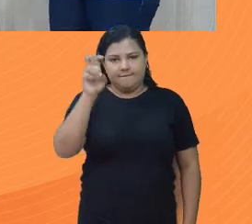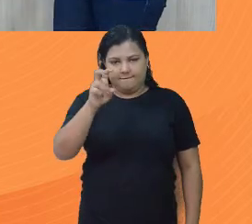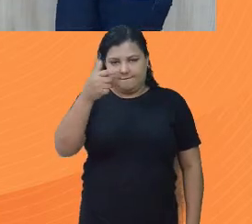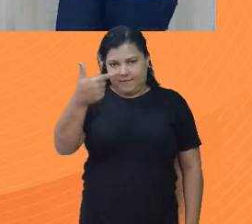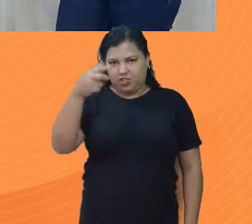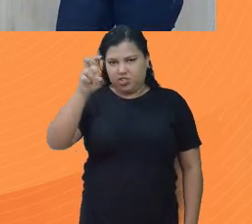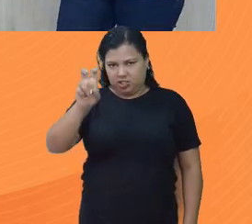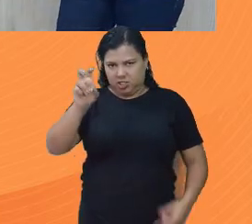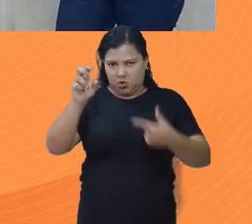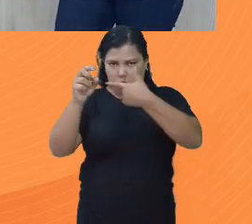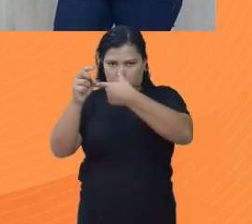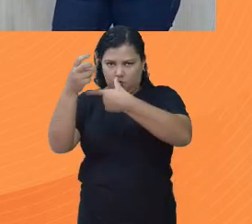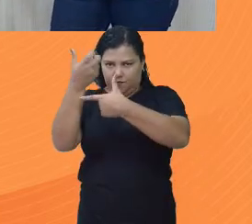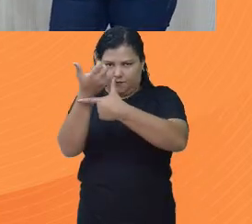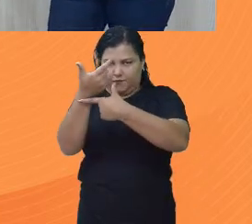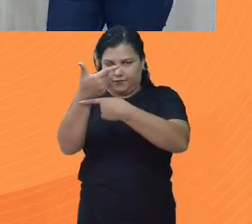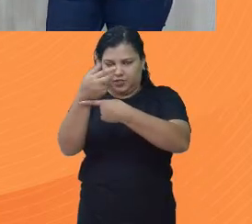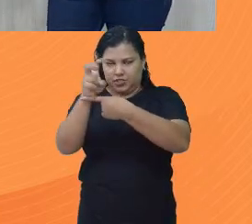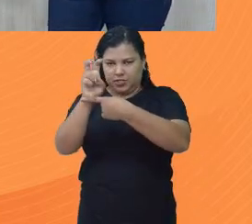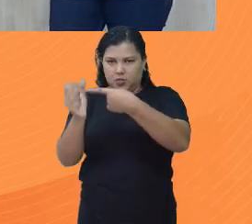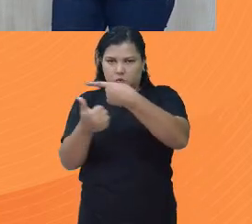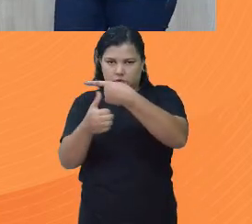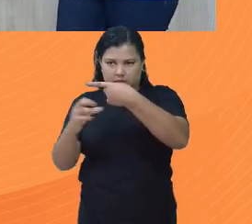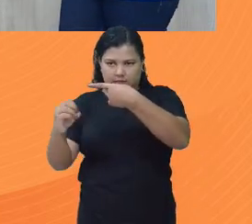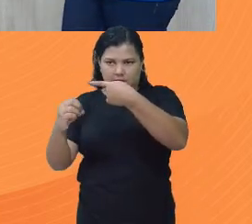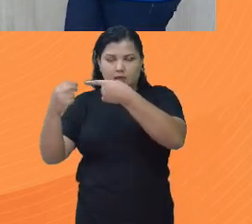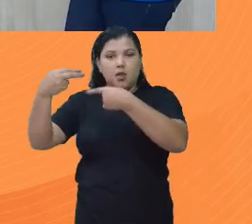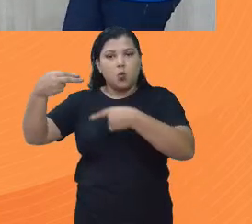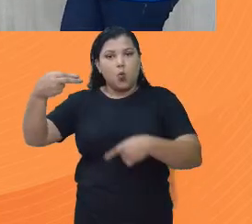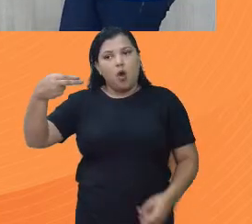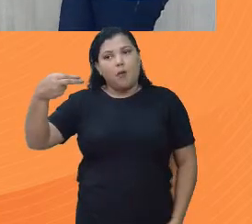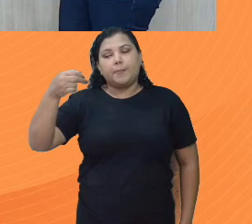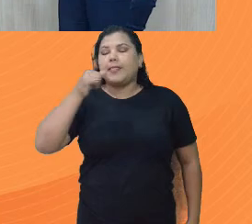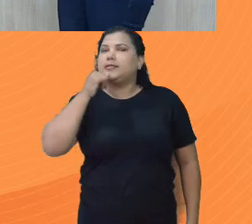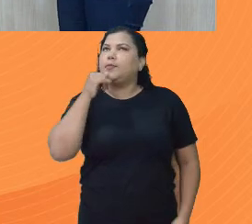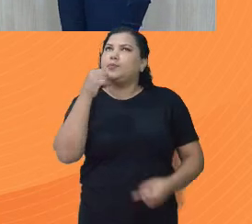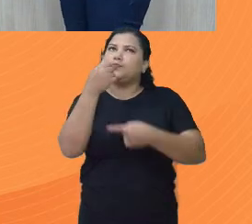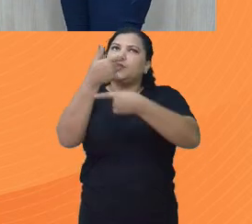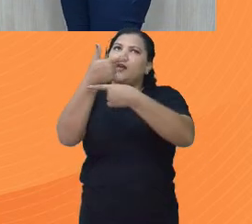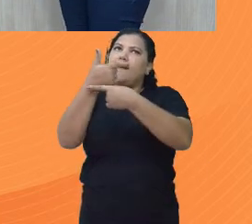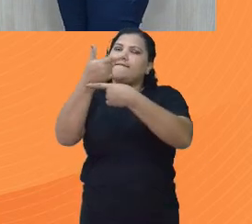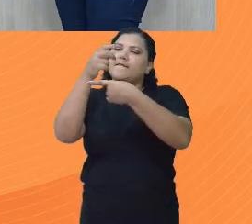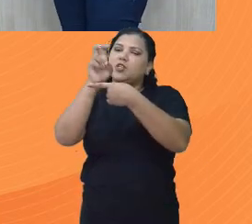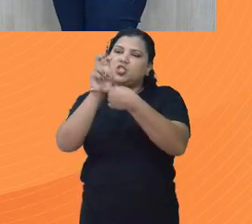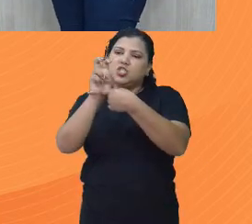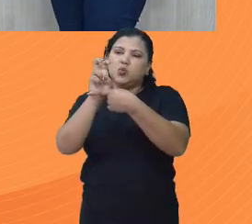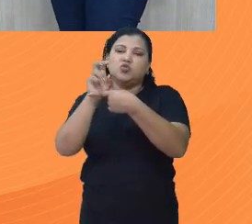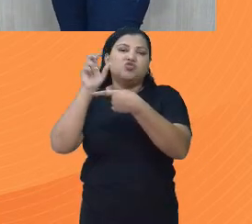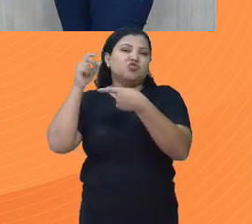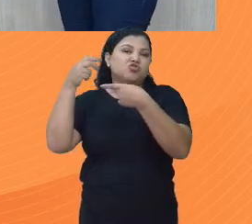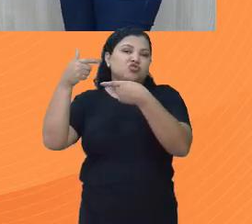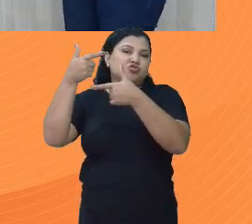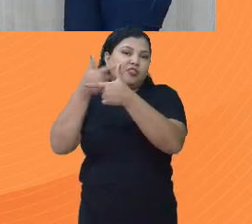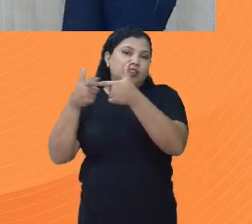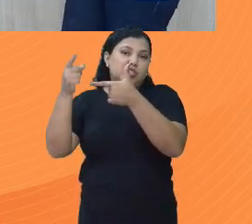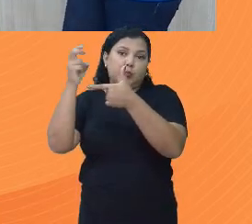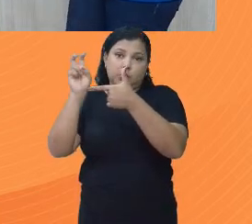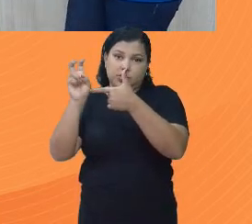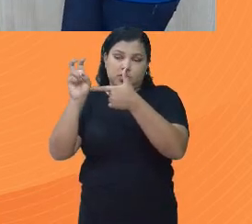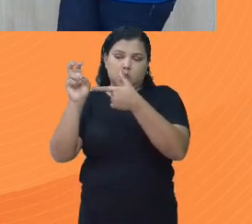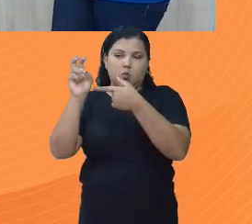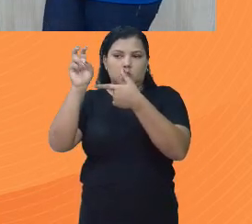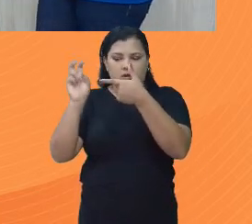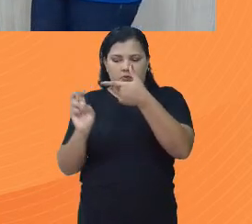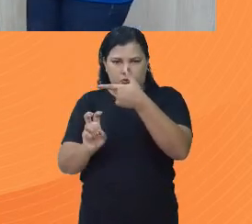porcentagem e simplificar da mesma maneira que a gente fez anteriormente. Então, se a gente for simplificando aqui, ó, dividindo por 5, o numerador e